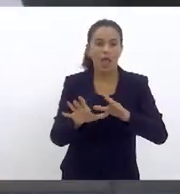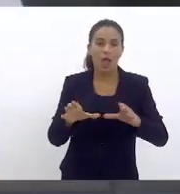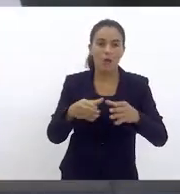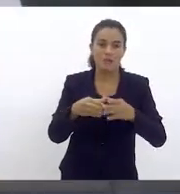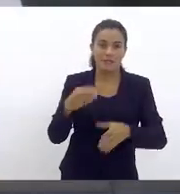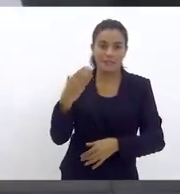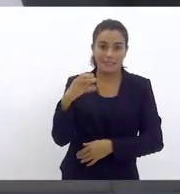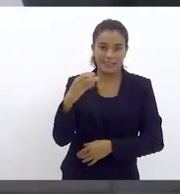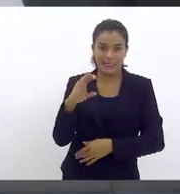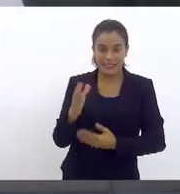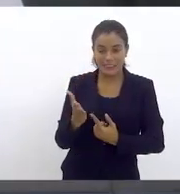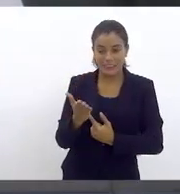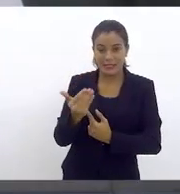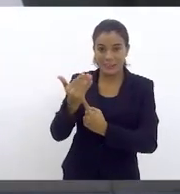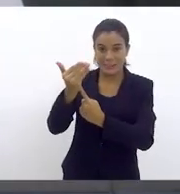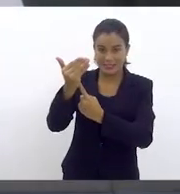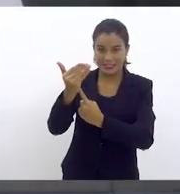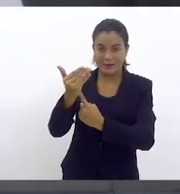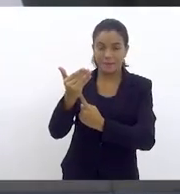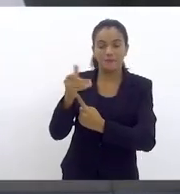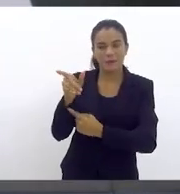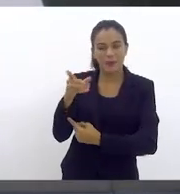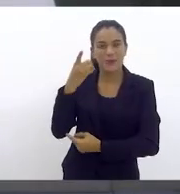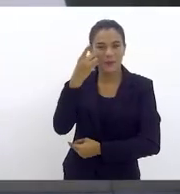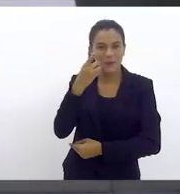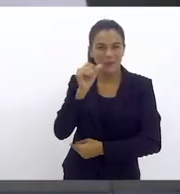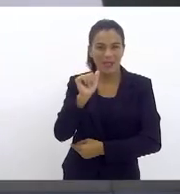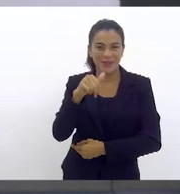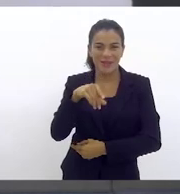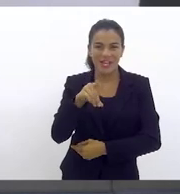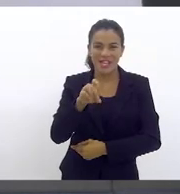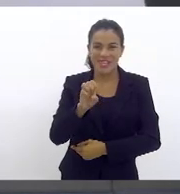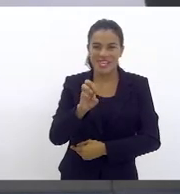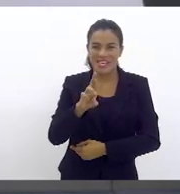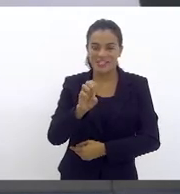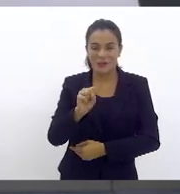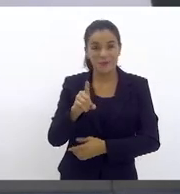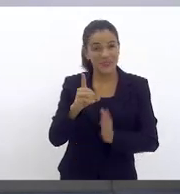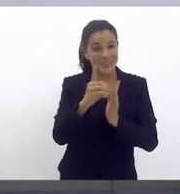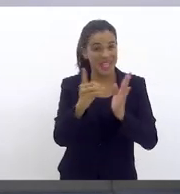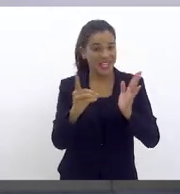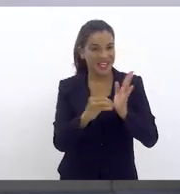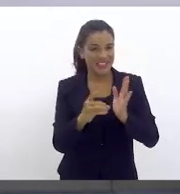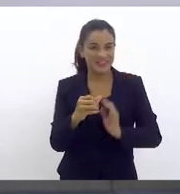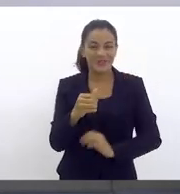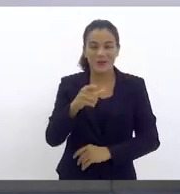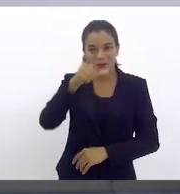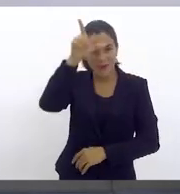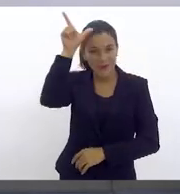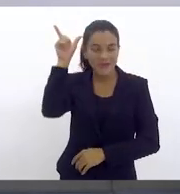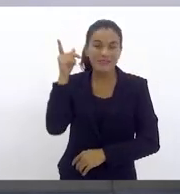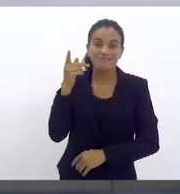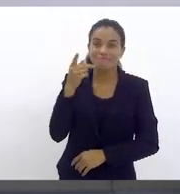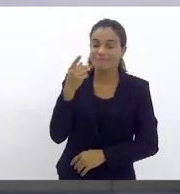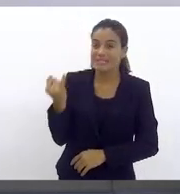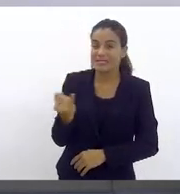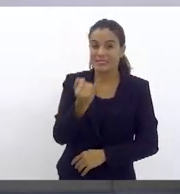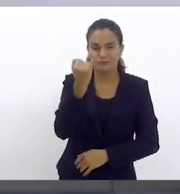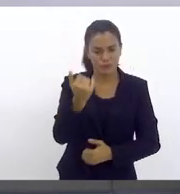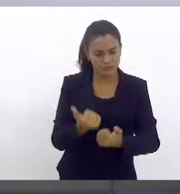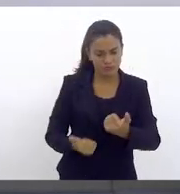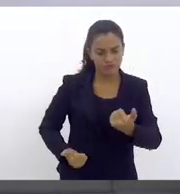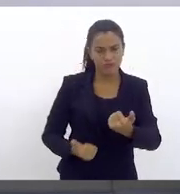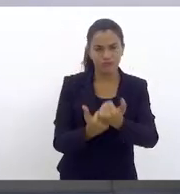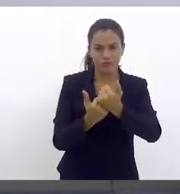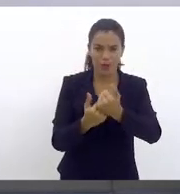como bem disso Deputado Anderson nosso decano e professor Dr Luiz Paulo que deu uma importante contribuição